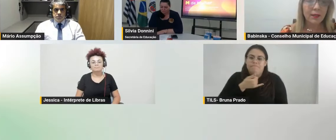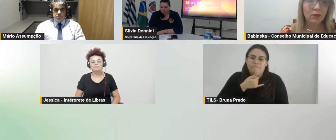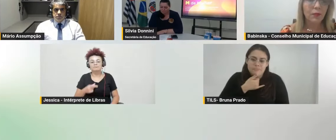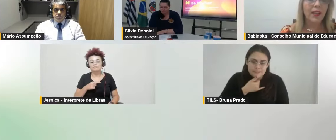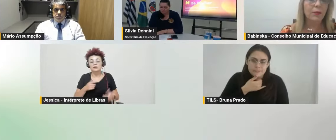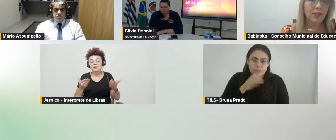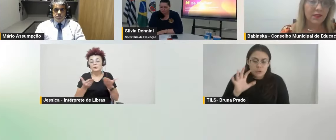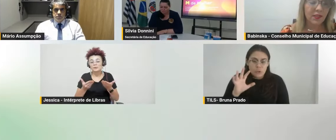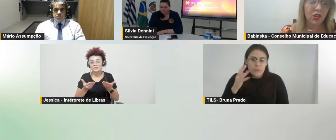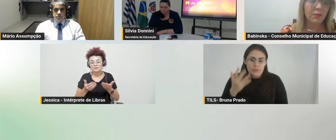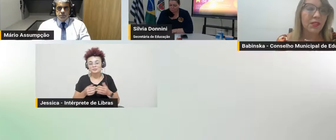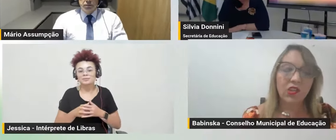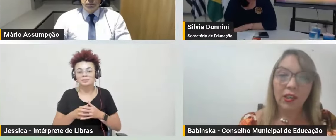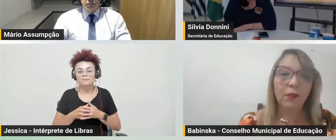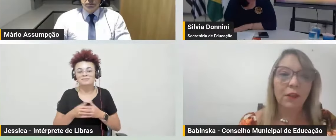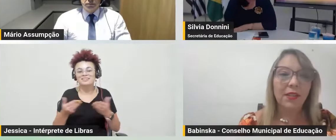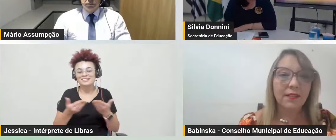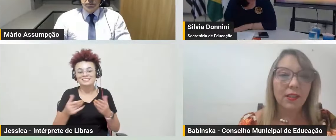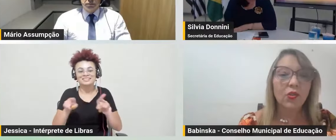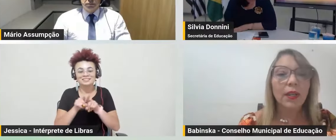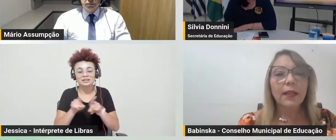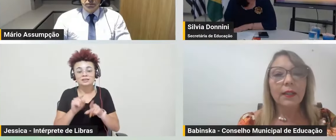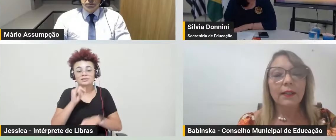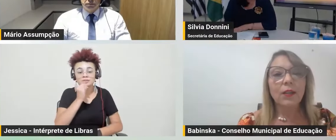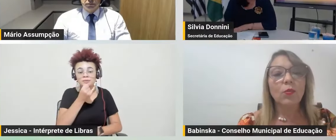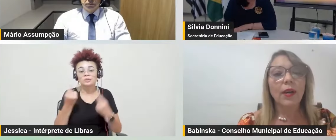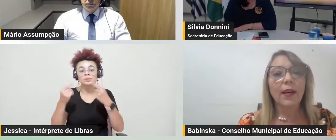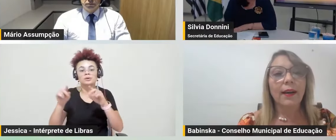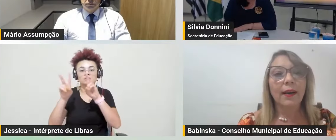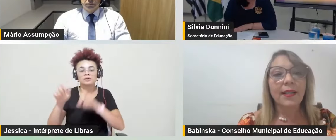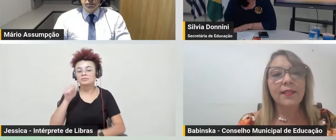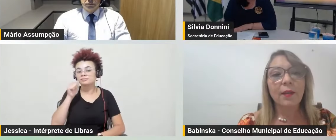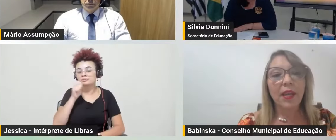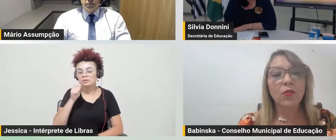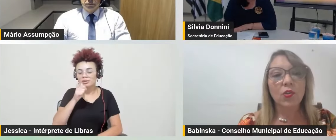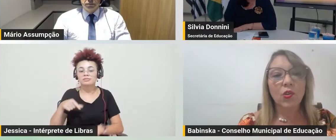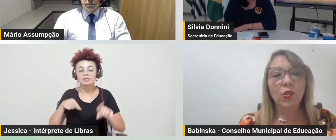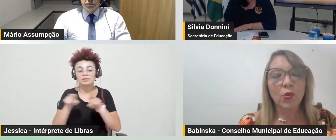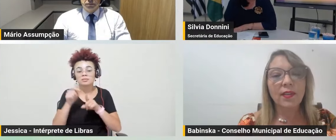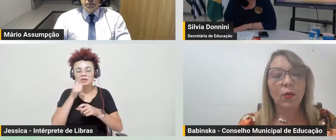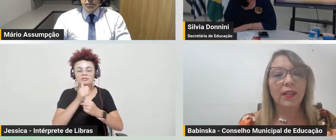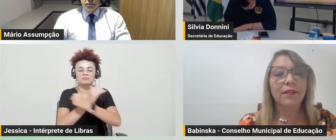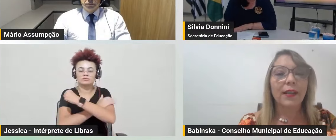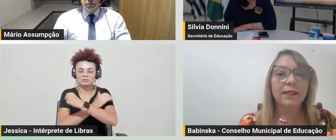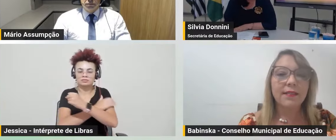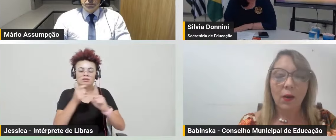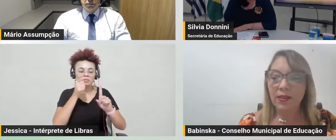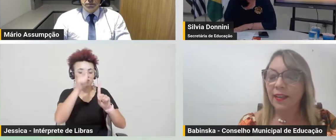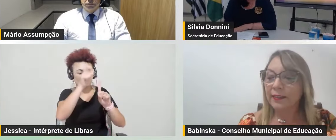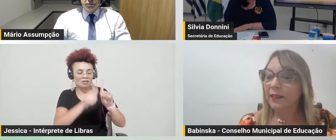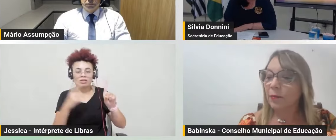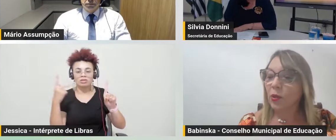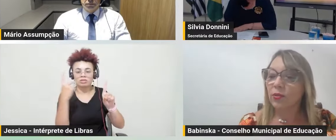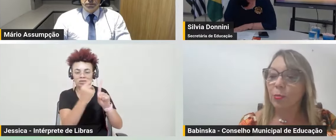violência contra a mulher, muitas vezes chegando ao feminicídio, então esses elementos que o senhor trouxe agora na fala inicial